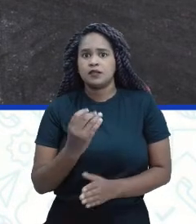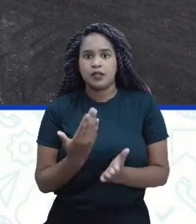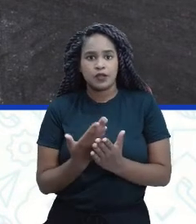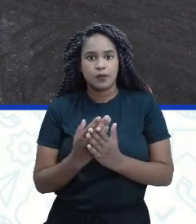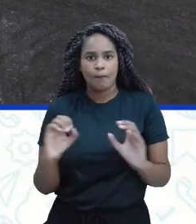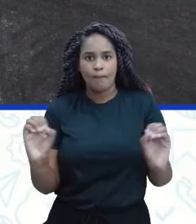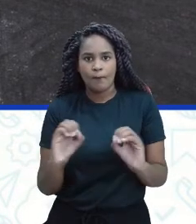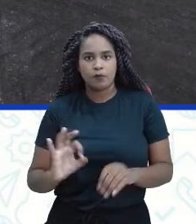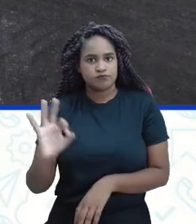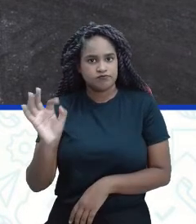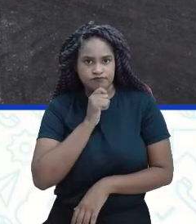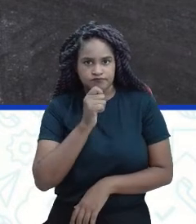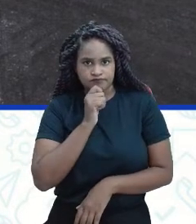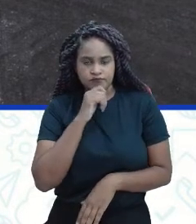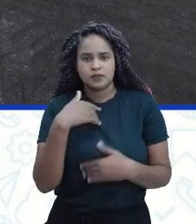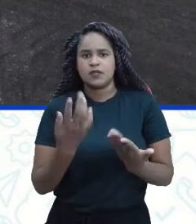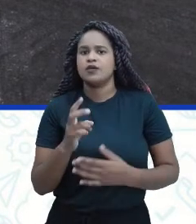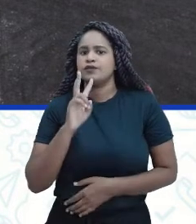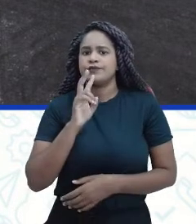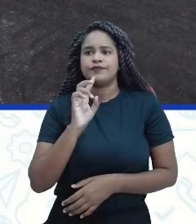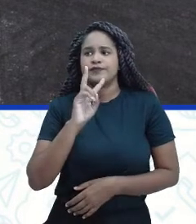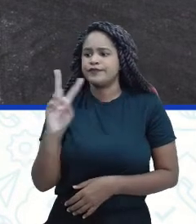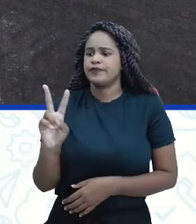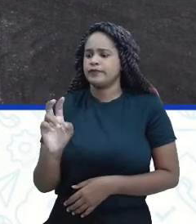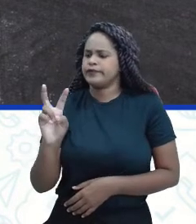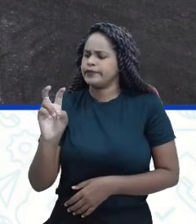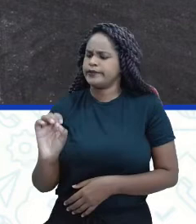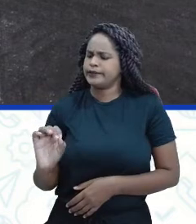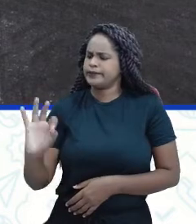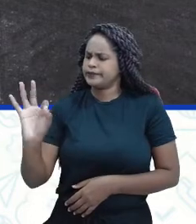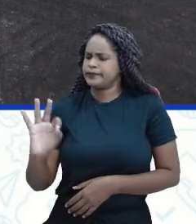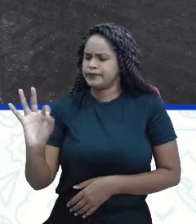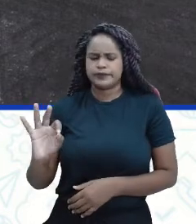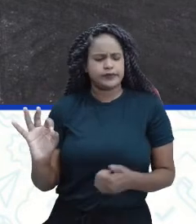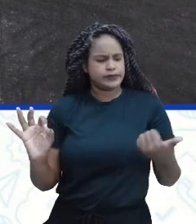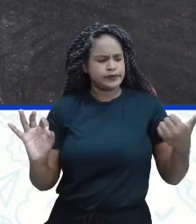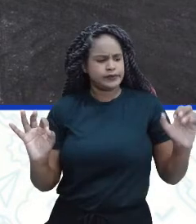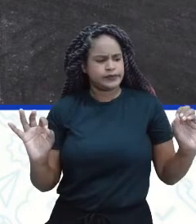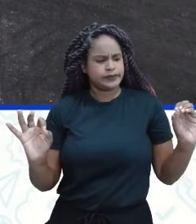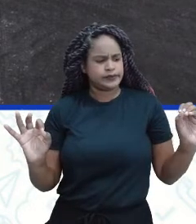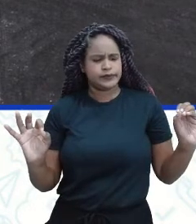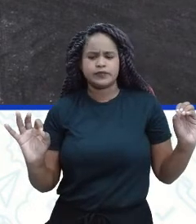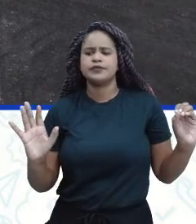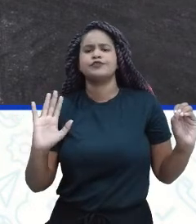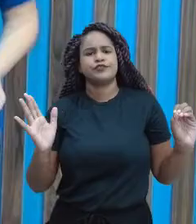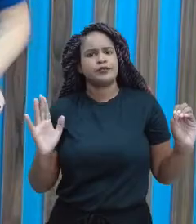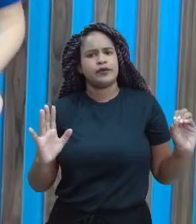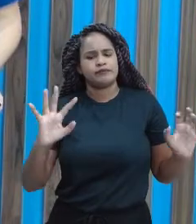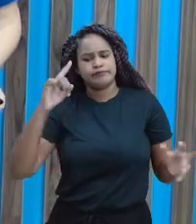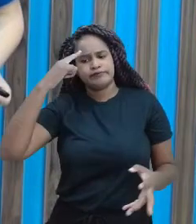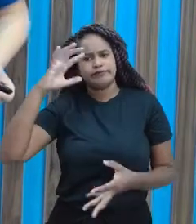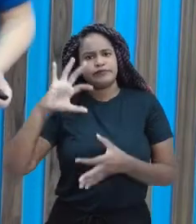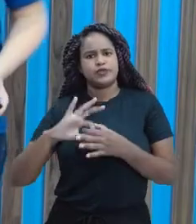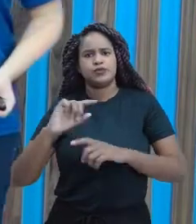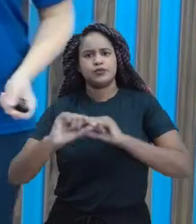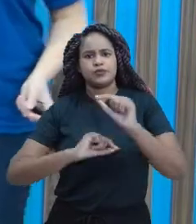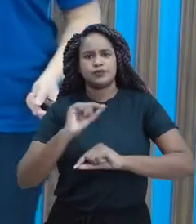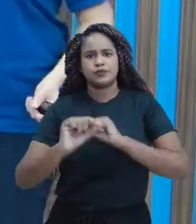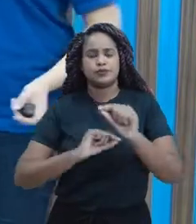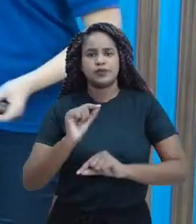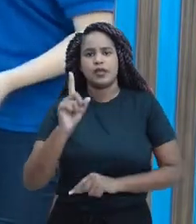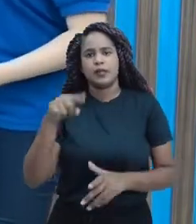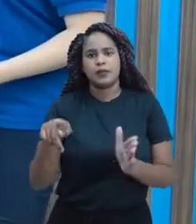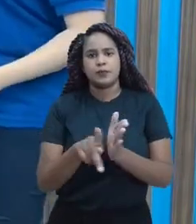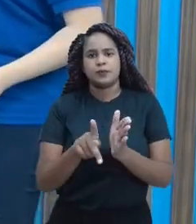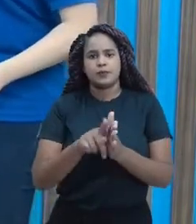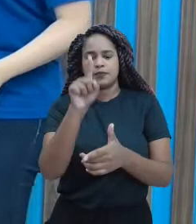estudou porcentagem ainda, só por escutar a relação de 100%, sabe que 50% vai relacionar uma